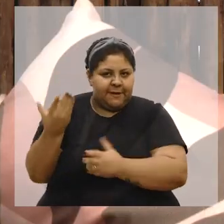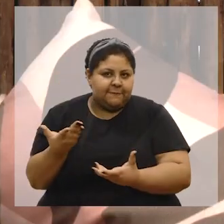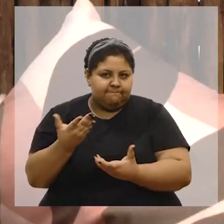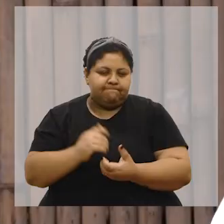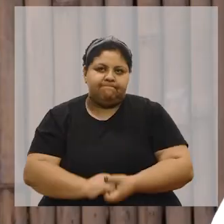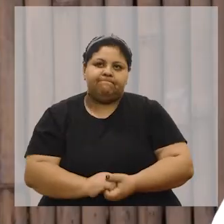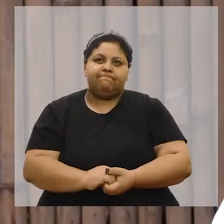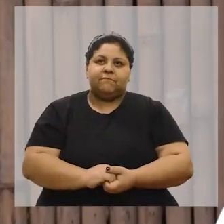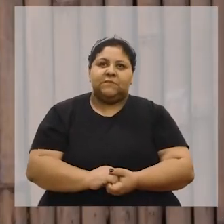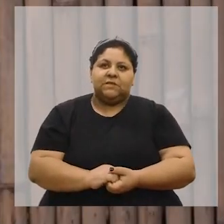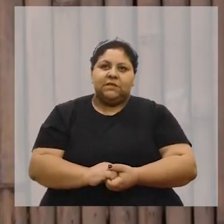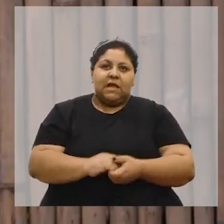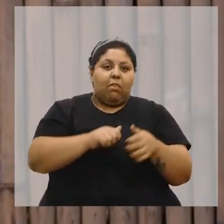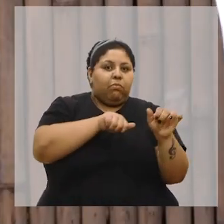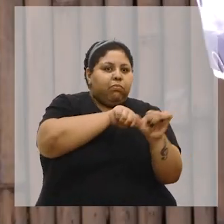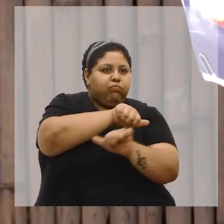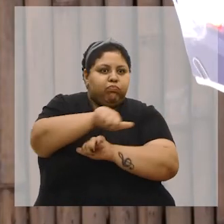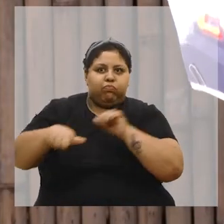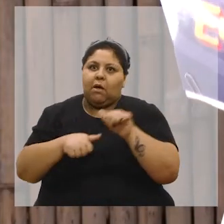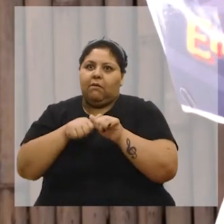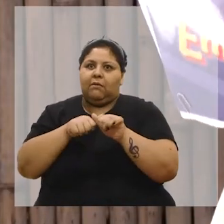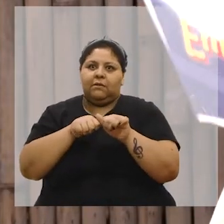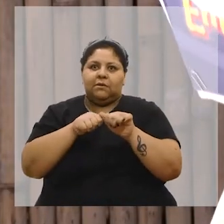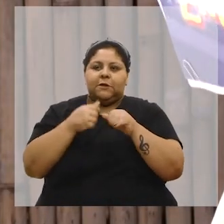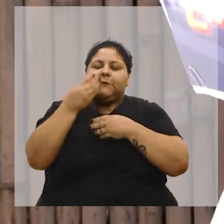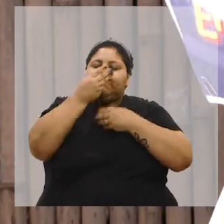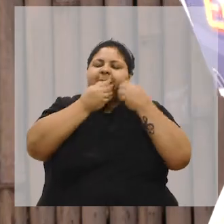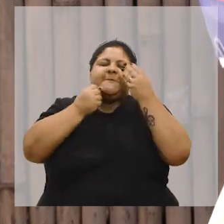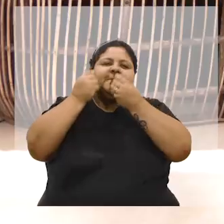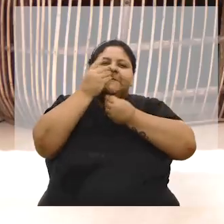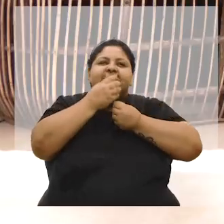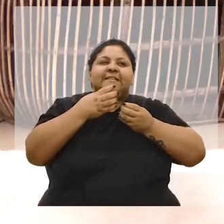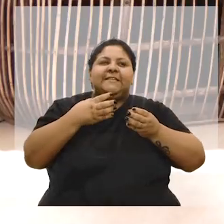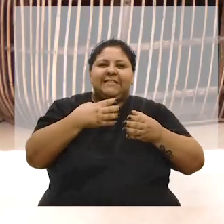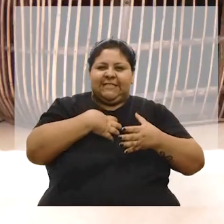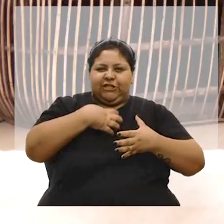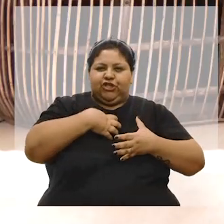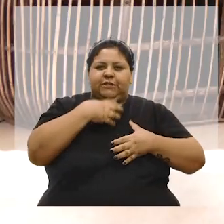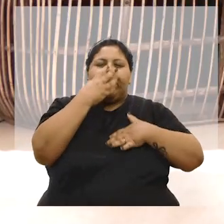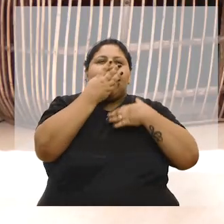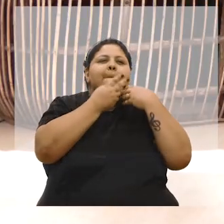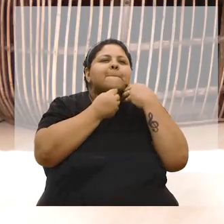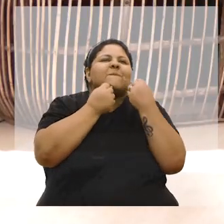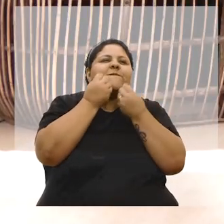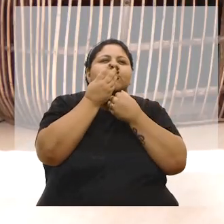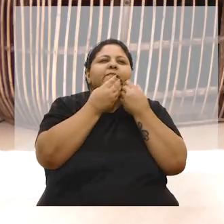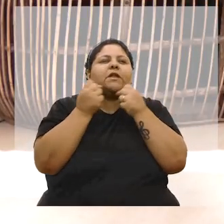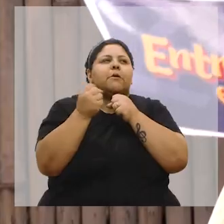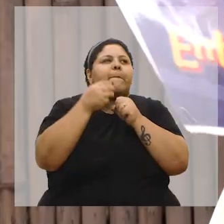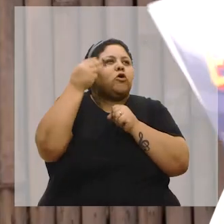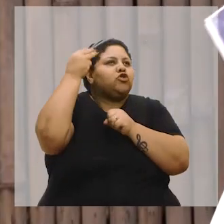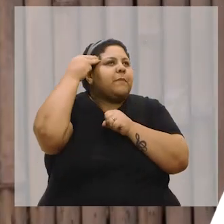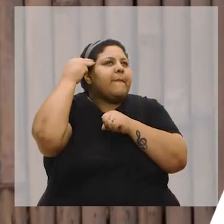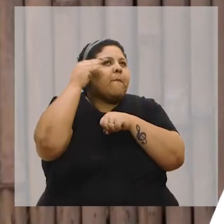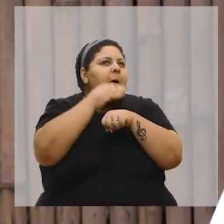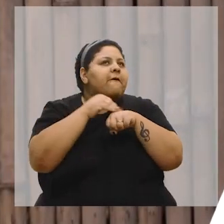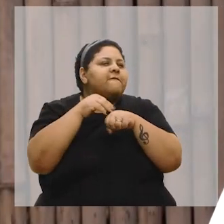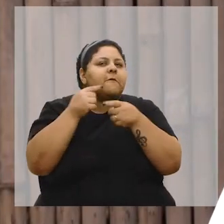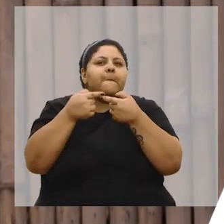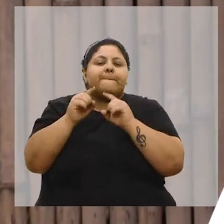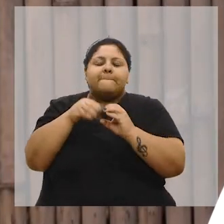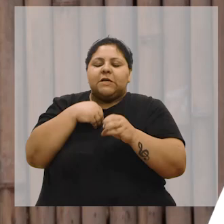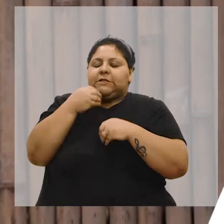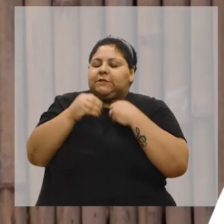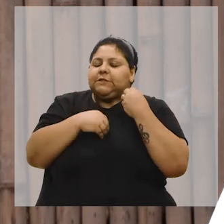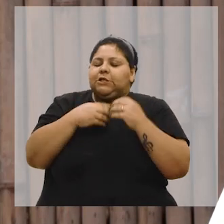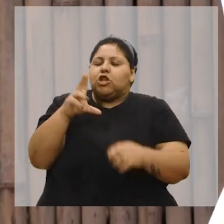Muito. Aquela explosão de sabores quando come alguma coisa, sente aquela coisa boa, assim, né? Que pode ser uma memória afetiva, mas pode ser também